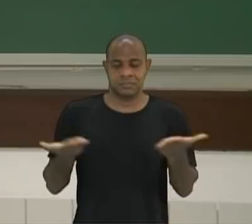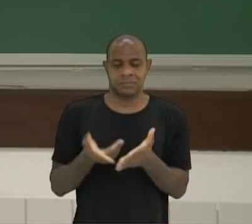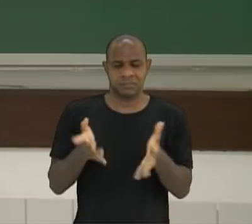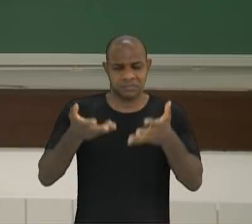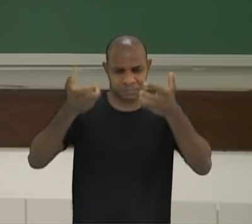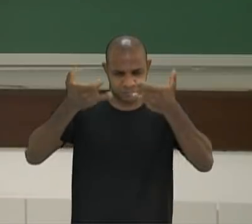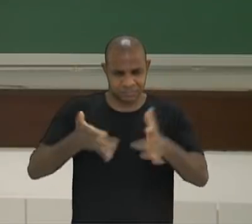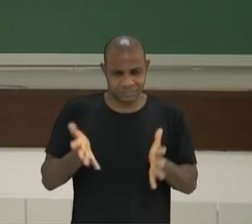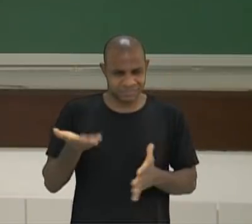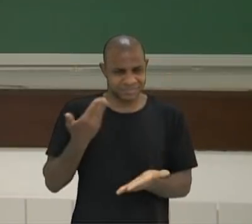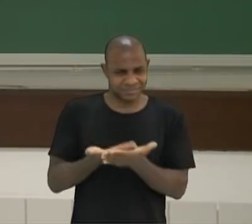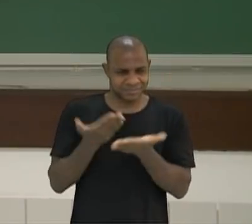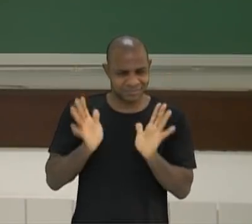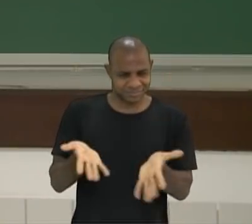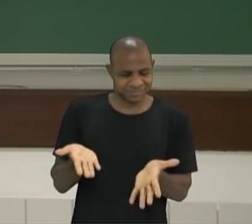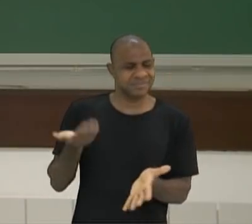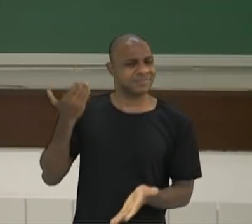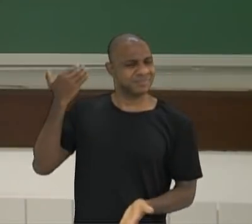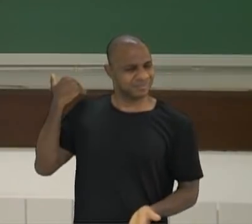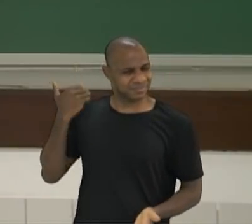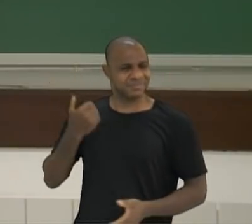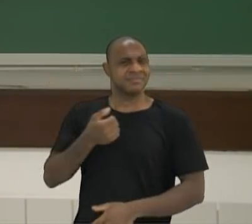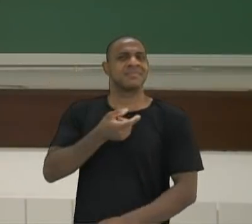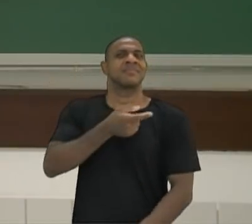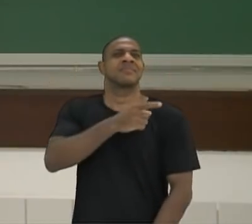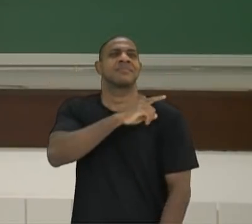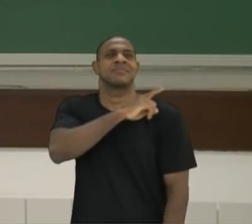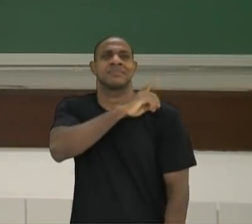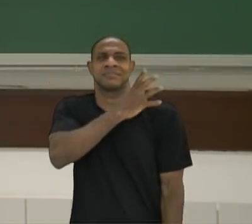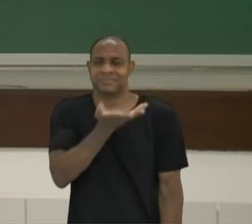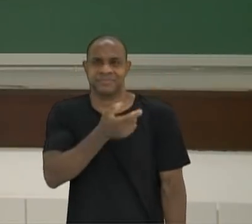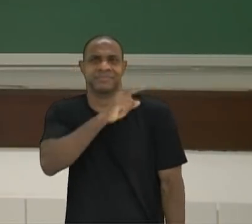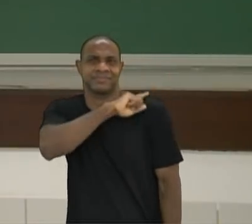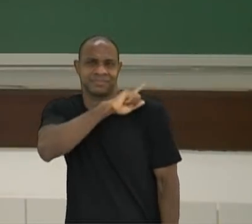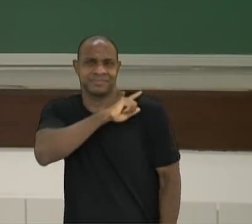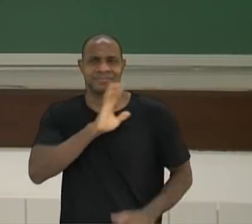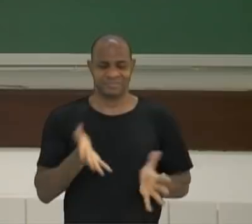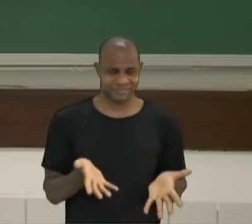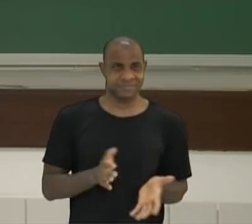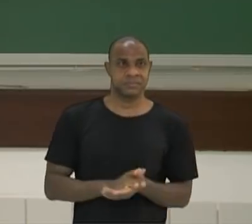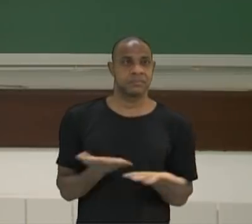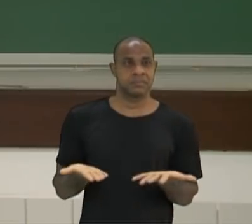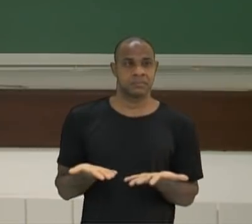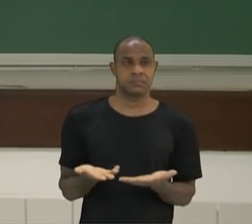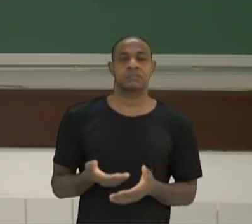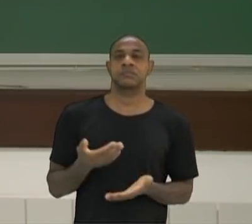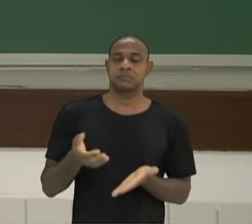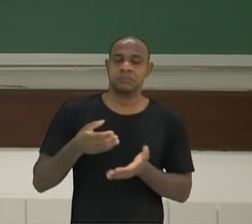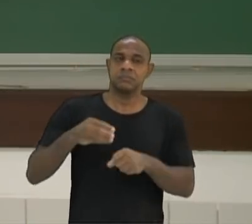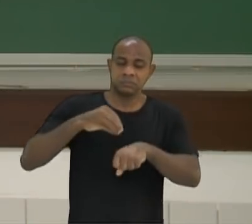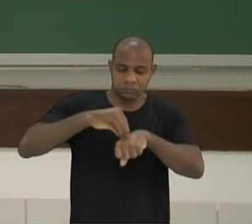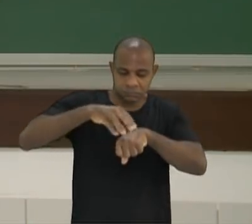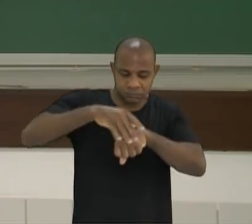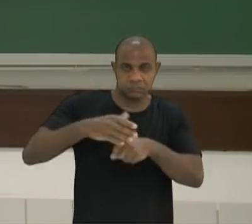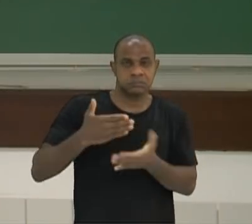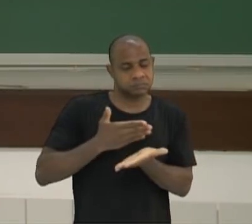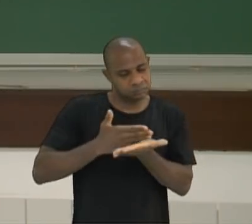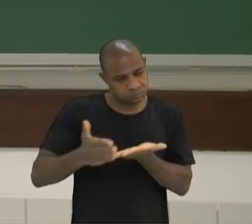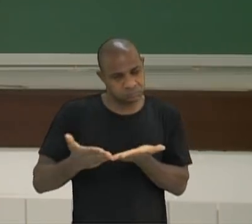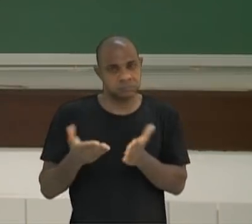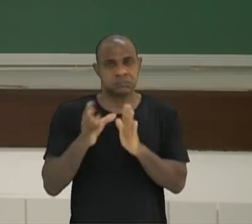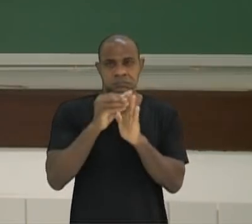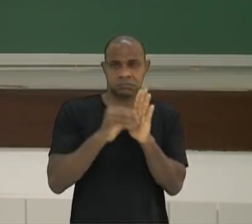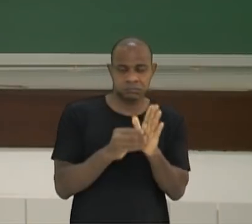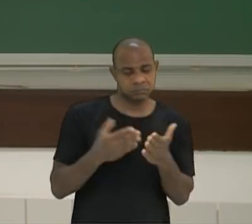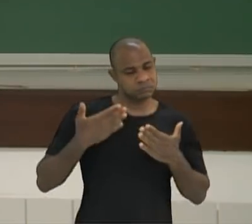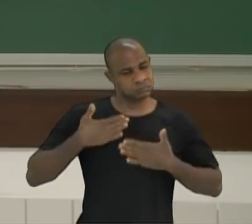ideia aqui agora é a gente retomar aquilo que é essencial para que vocês possam iniciar o conteúdo da segunda série com